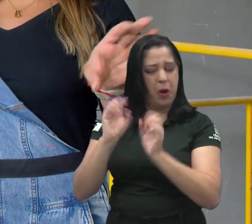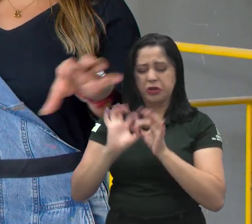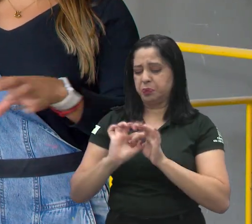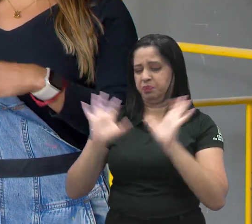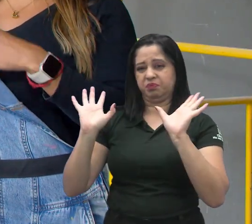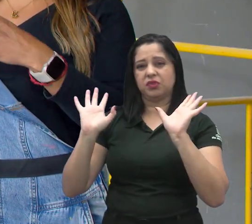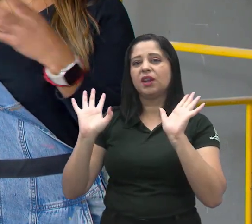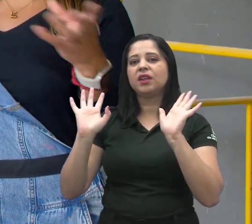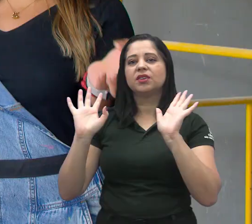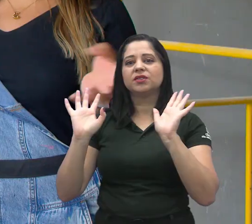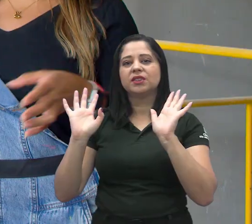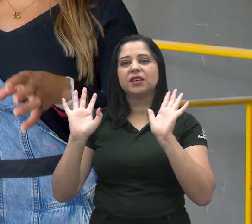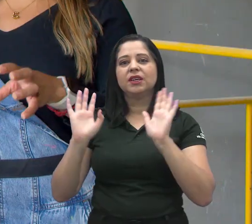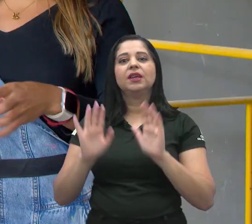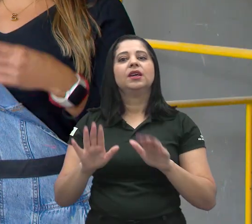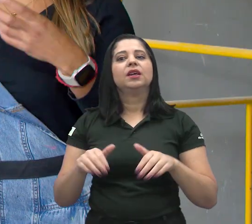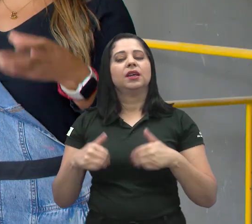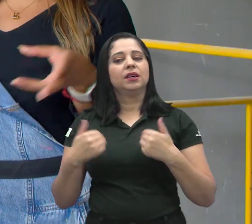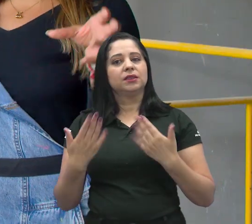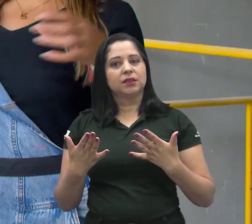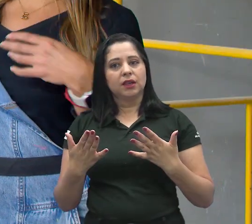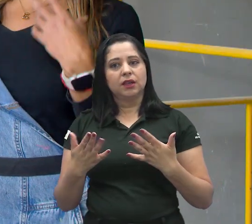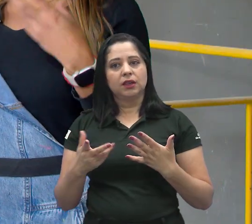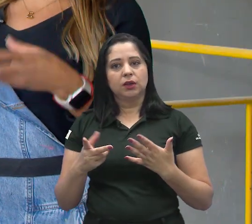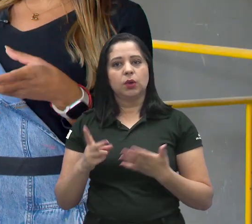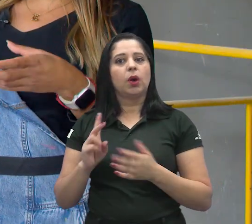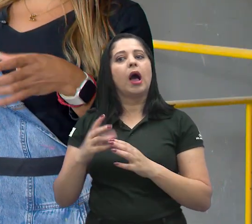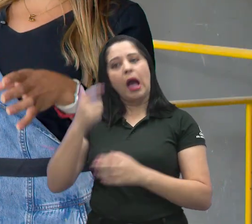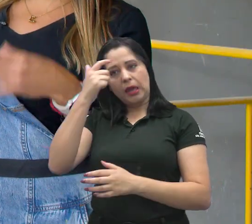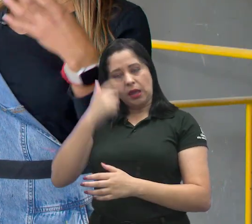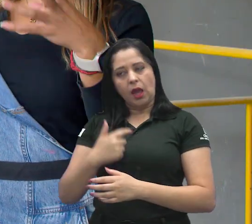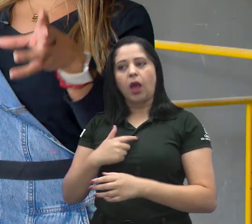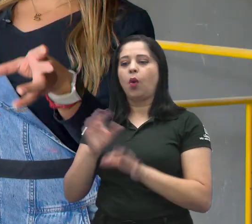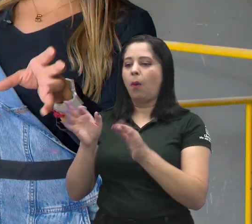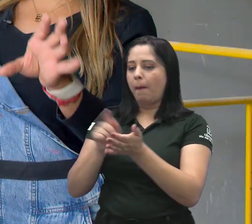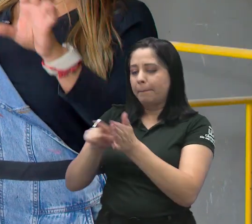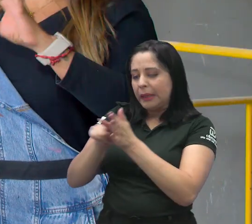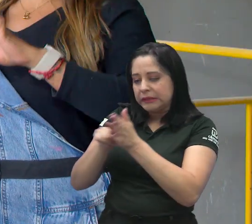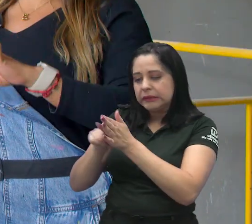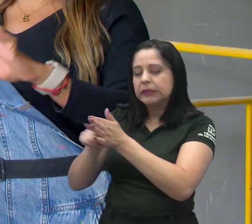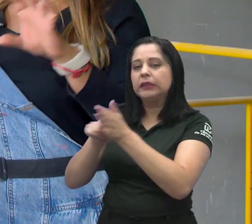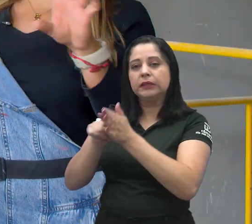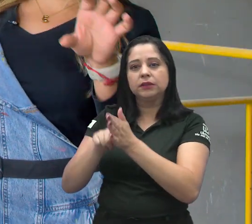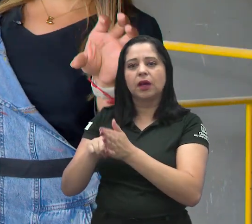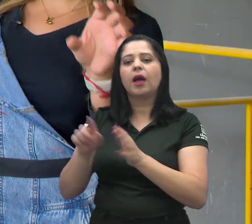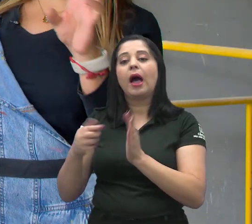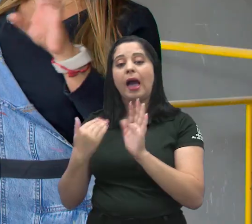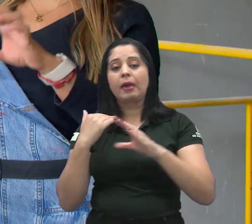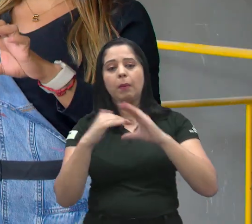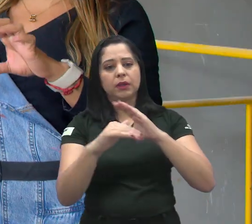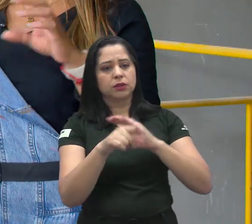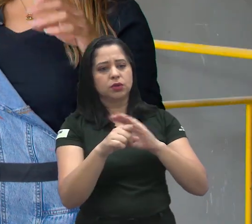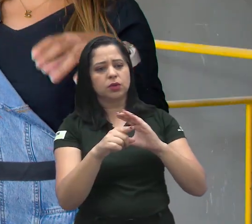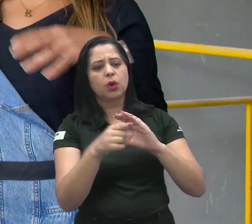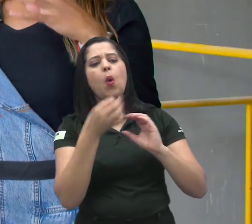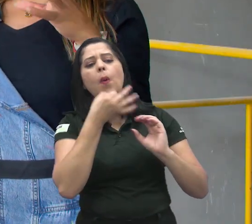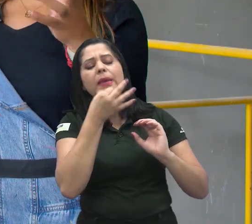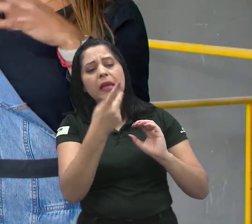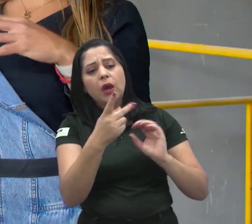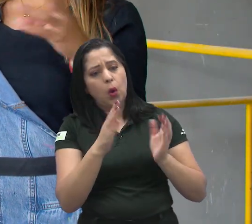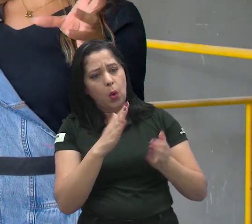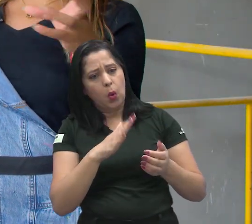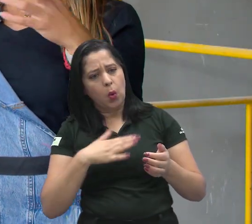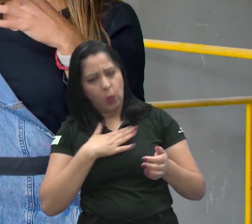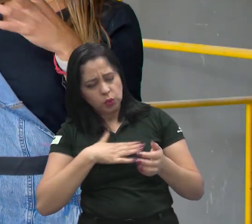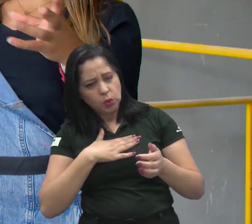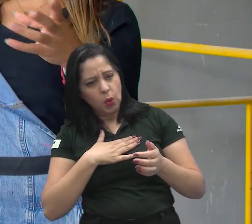Então eu tenho tanto essa opção de reunir algumas referências minhas e mandar para o cliente. O que você acha dessa? Você gostou ou não? E aí a